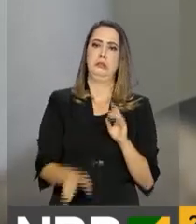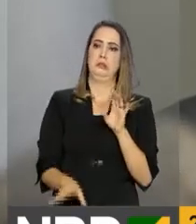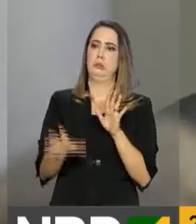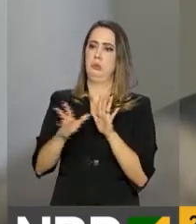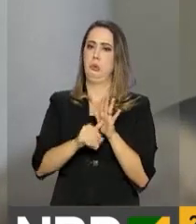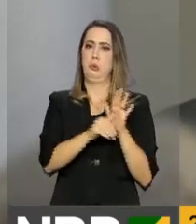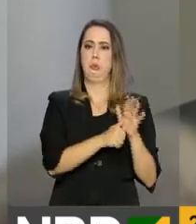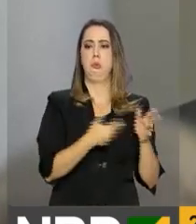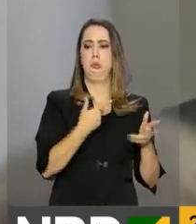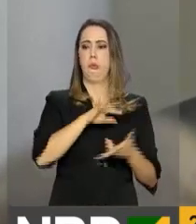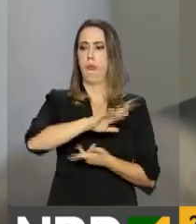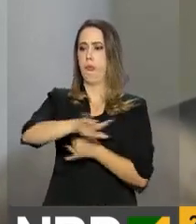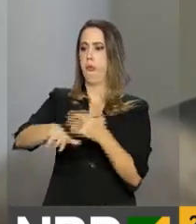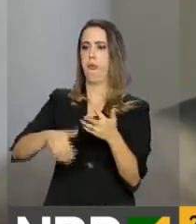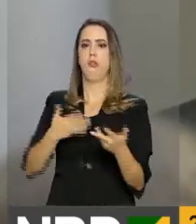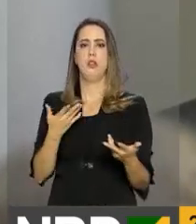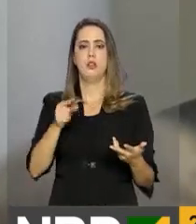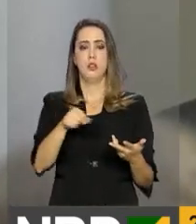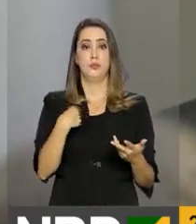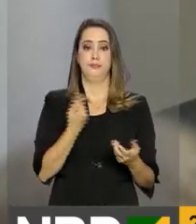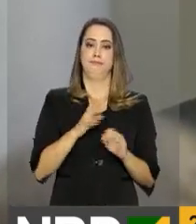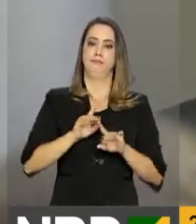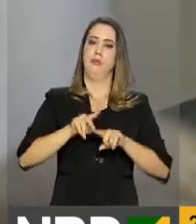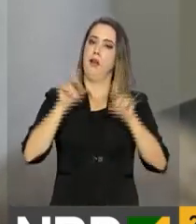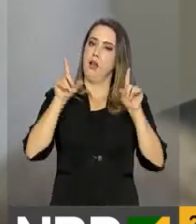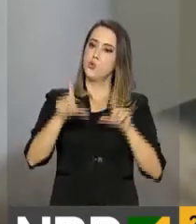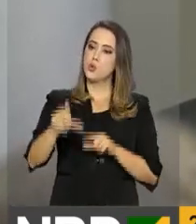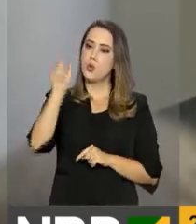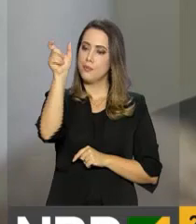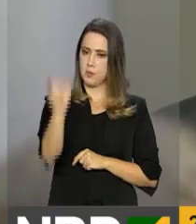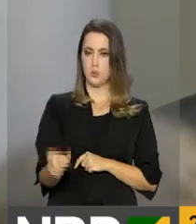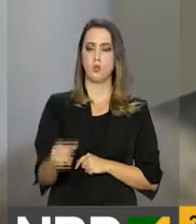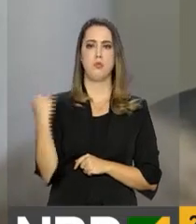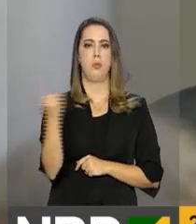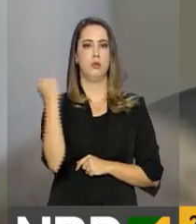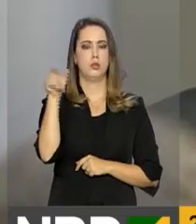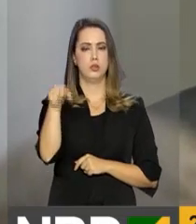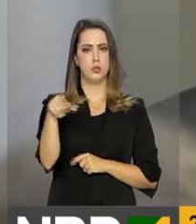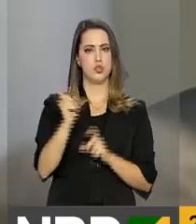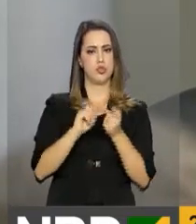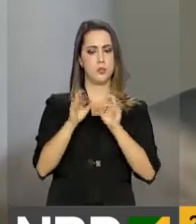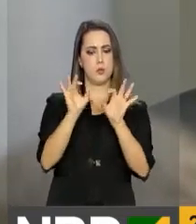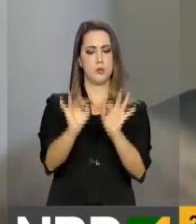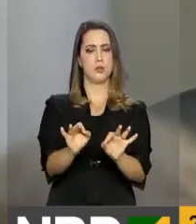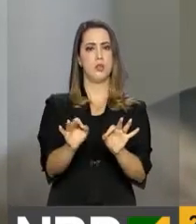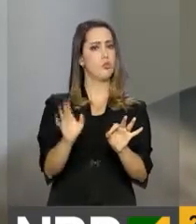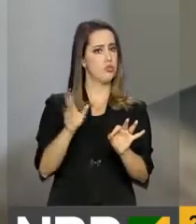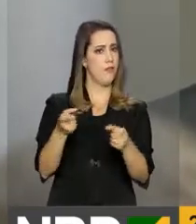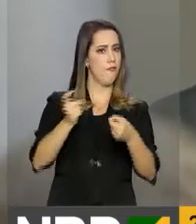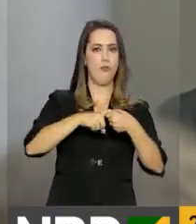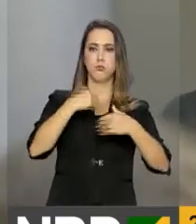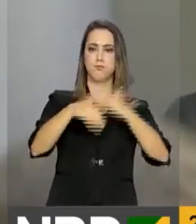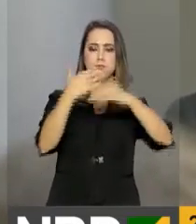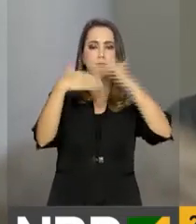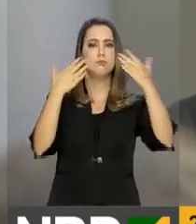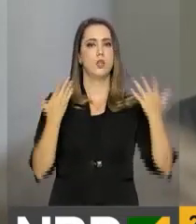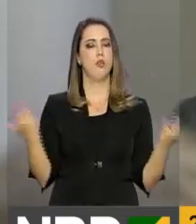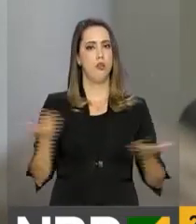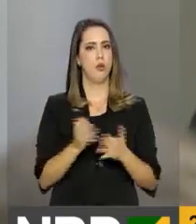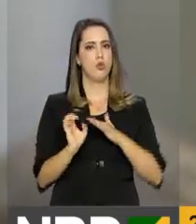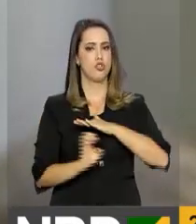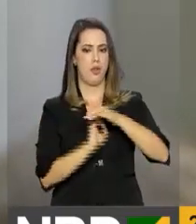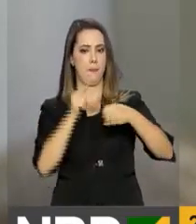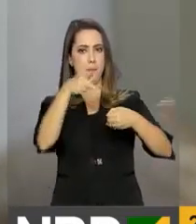etc. Nós botamos lá um administrador da melhor suposição, que logo recuperou a Petrobras. Hoje a Petrobras tem uma